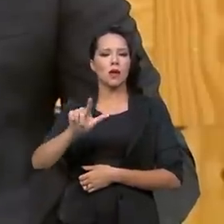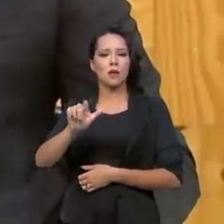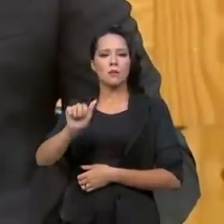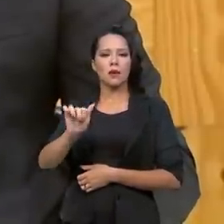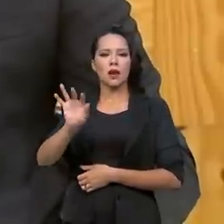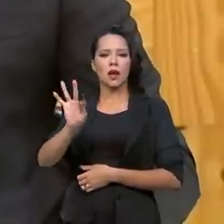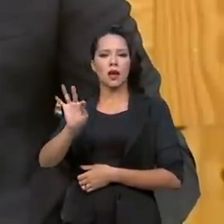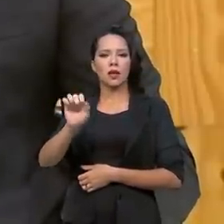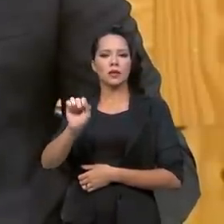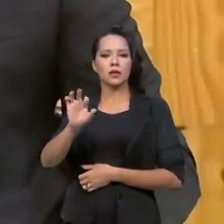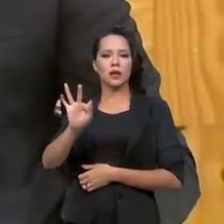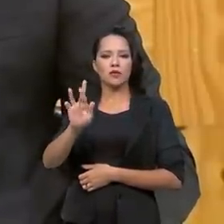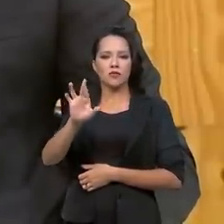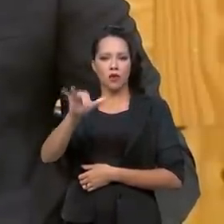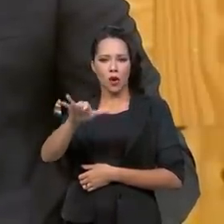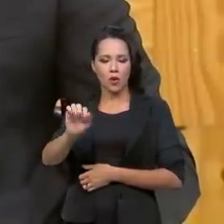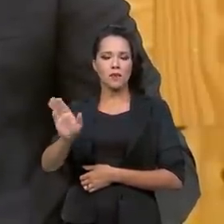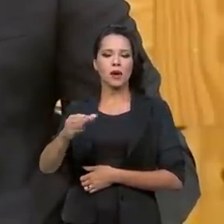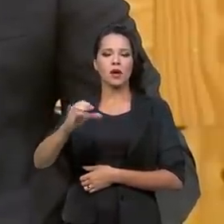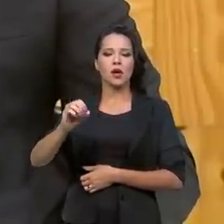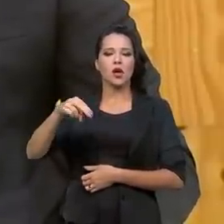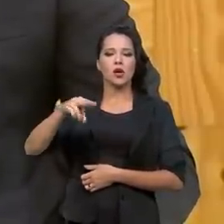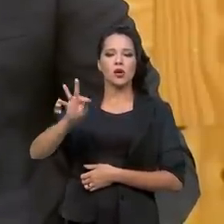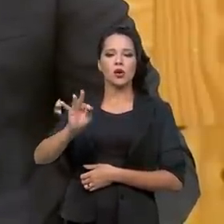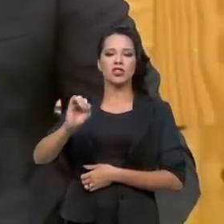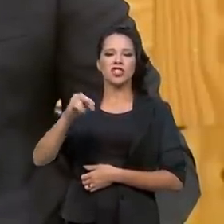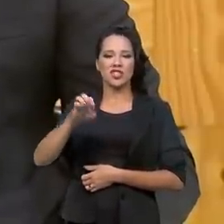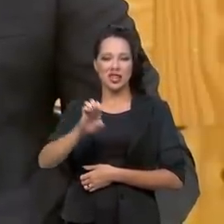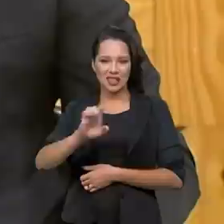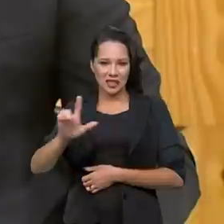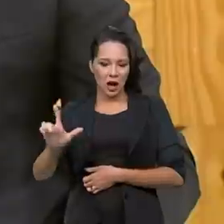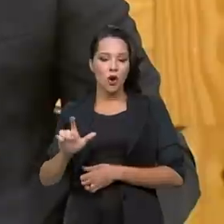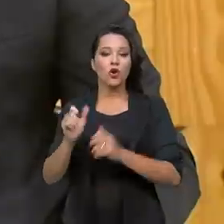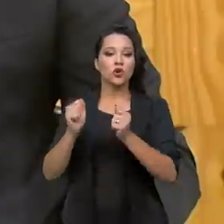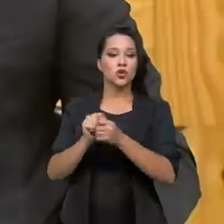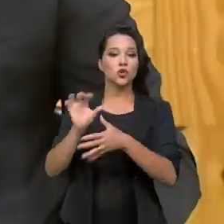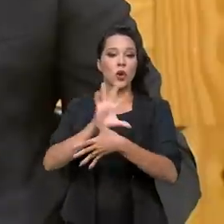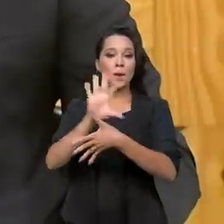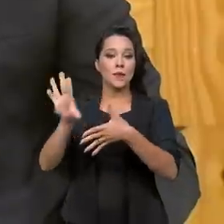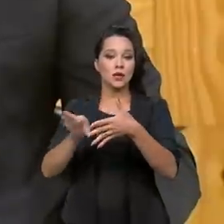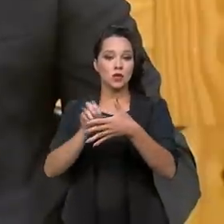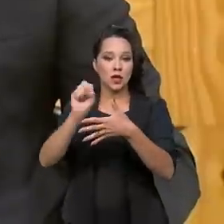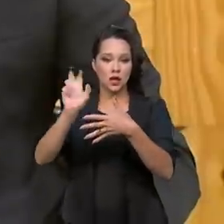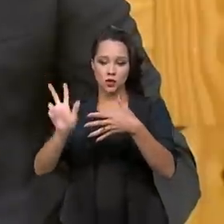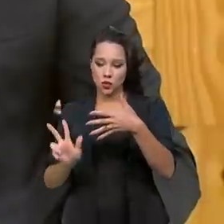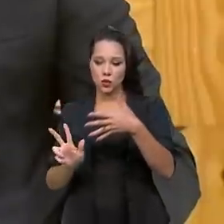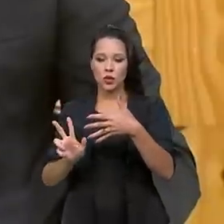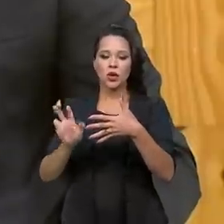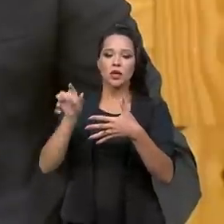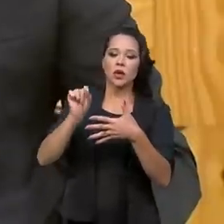a Amazônia Azul, que é esse conceito que vocês criaram na Marinha, tem várias dimensões. Tem